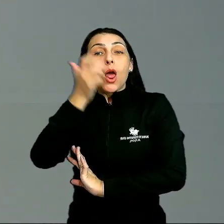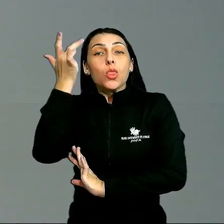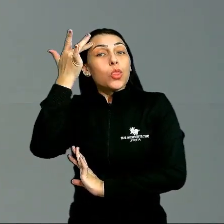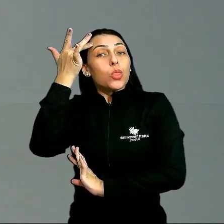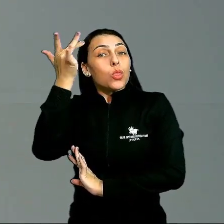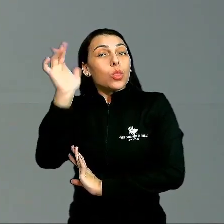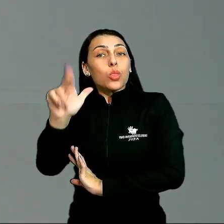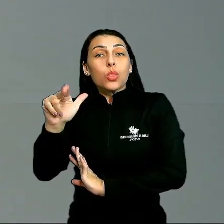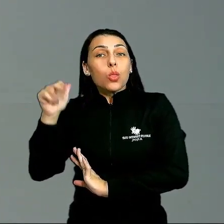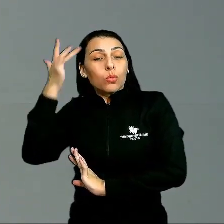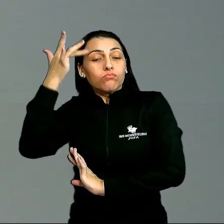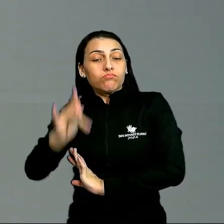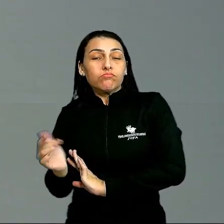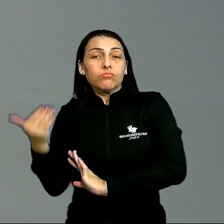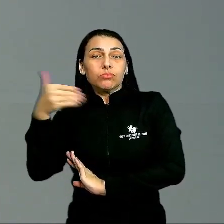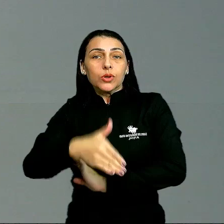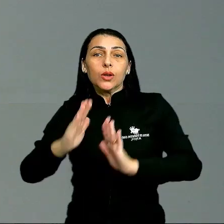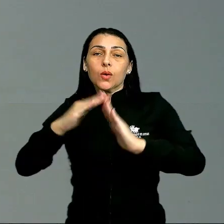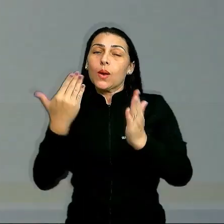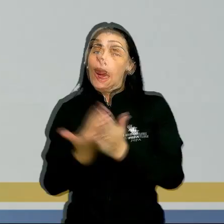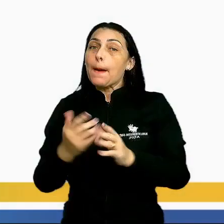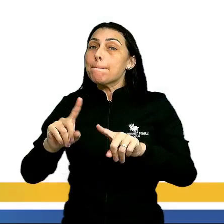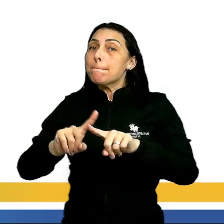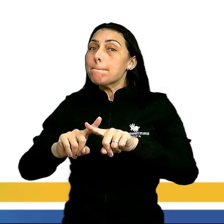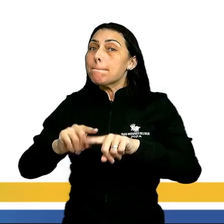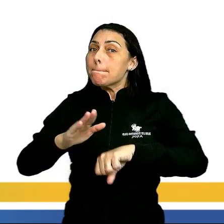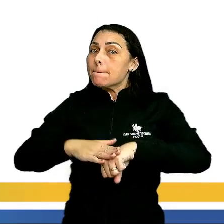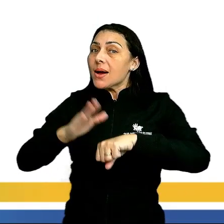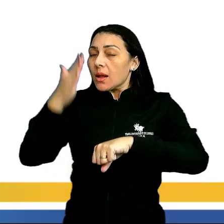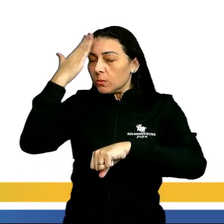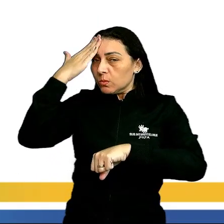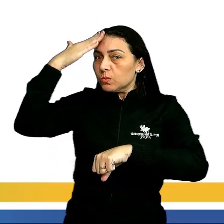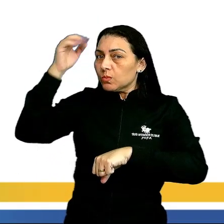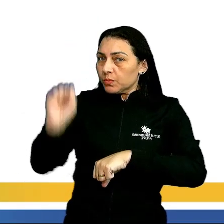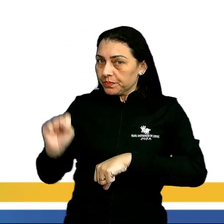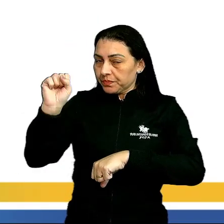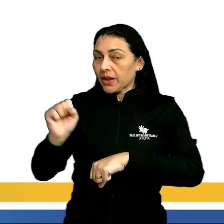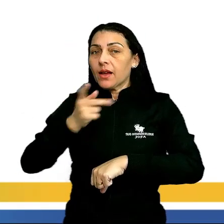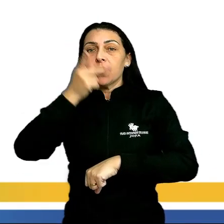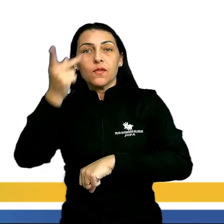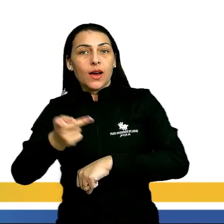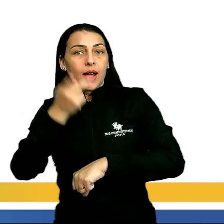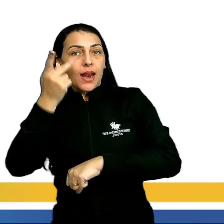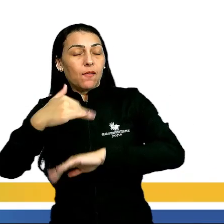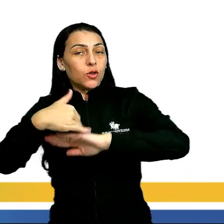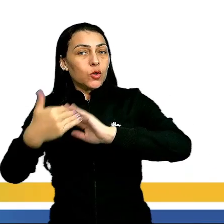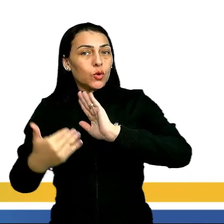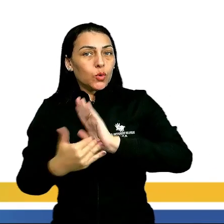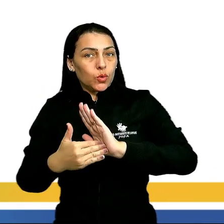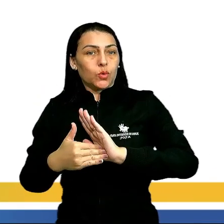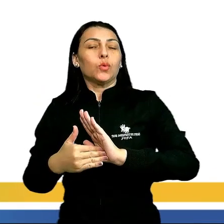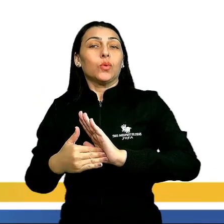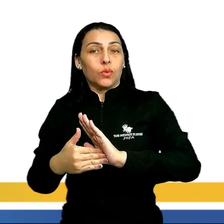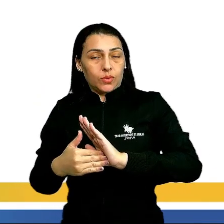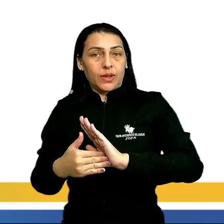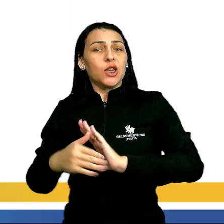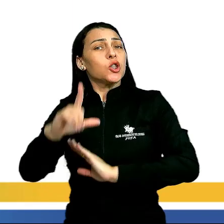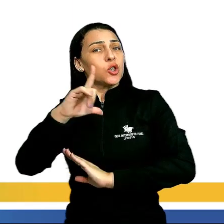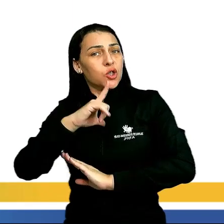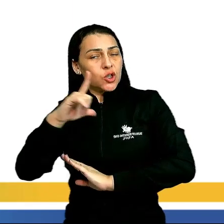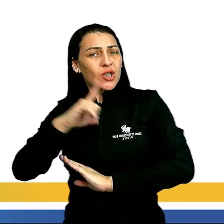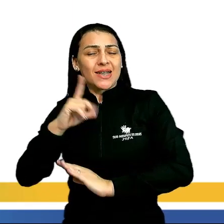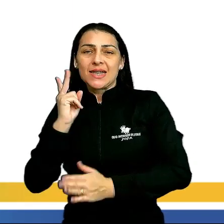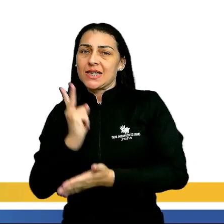ter ido à escola, ela era um poço de sabedoria. De tempo em tempo, ela falava de tudo e sobre tudo e